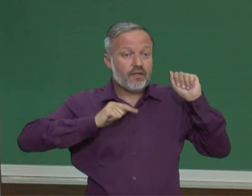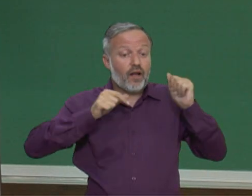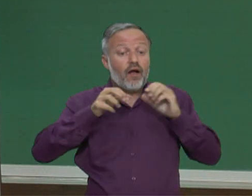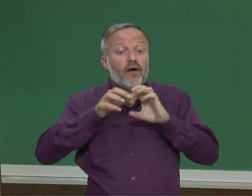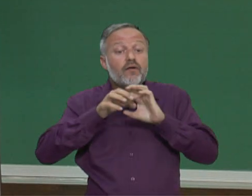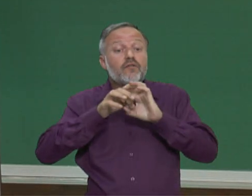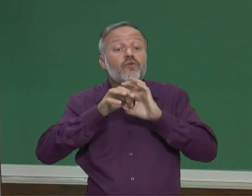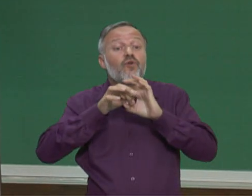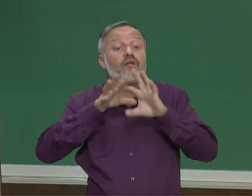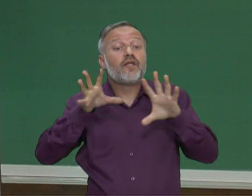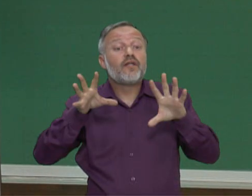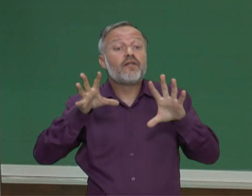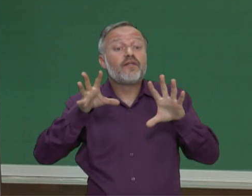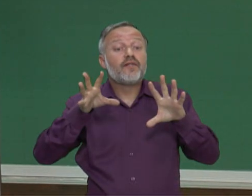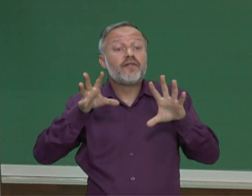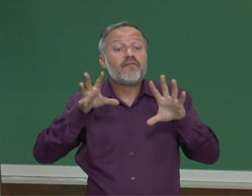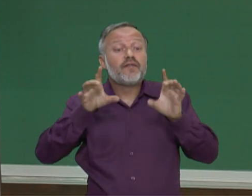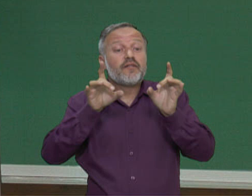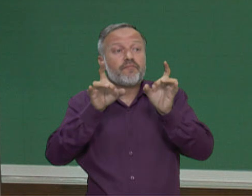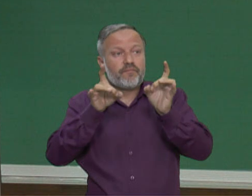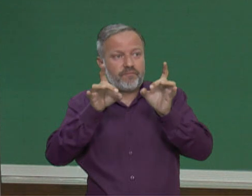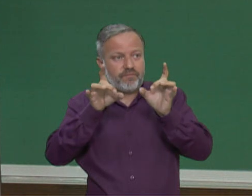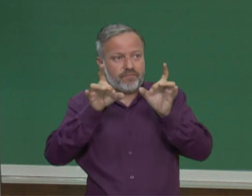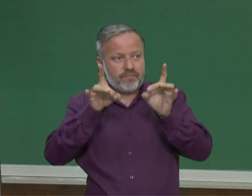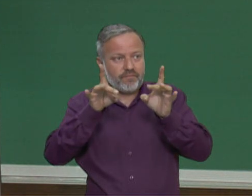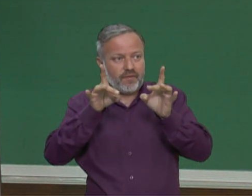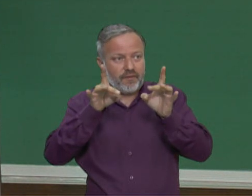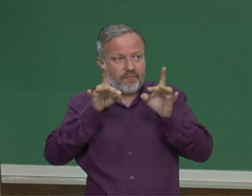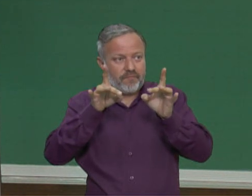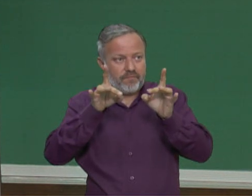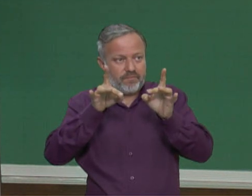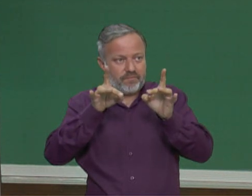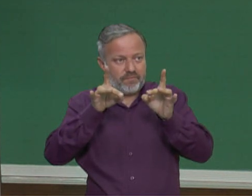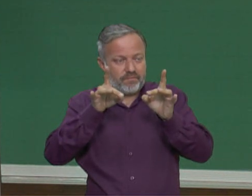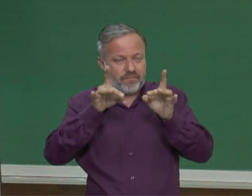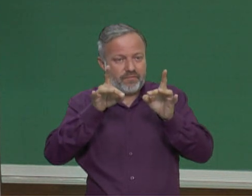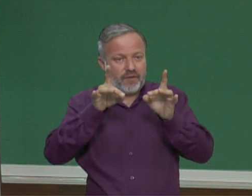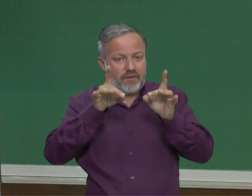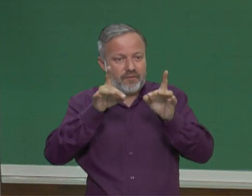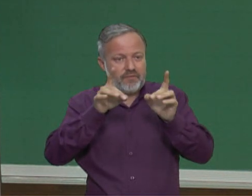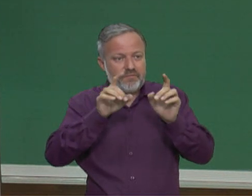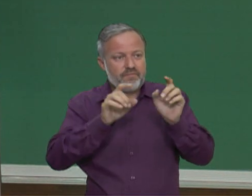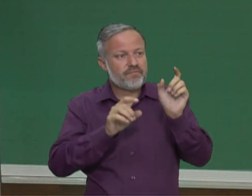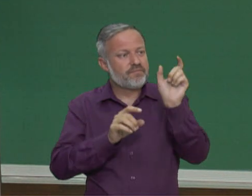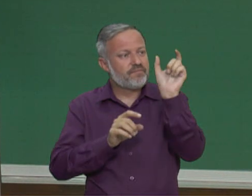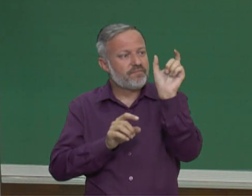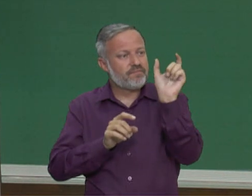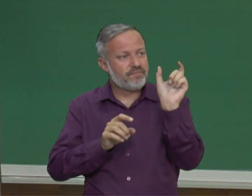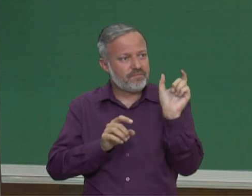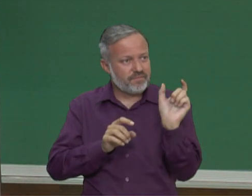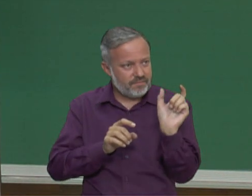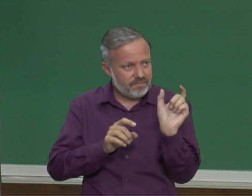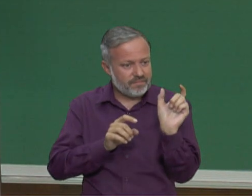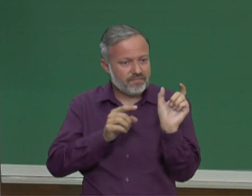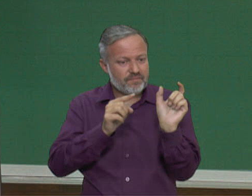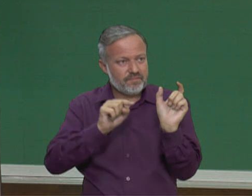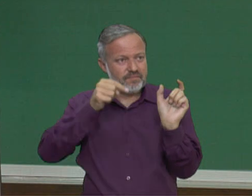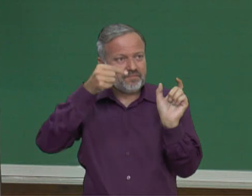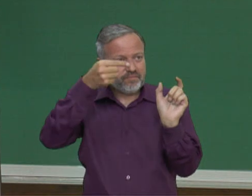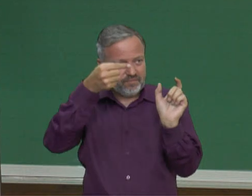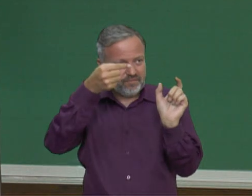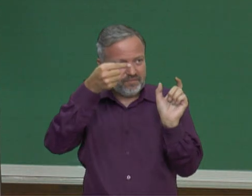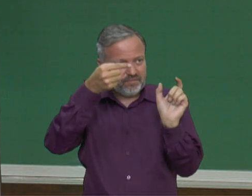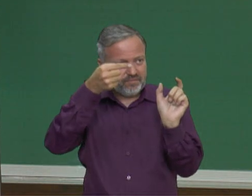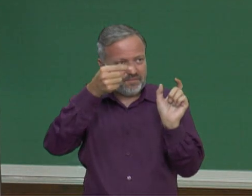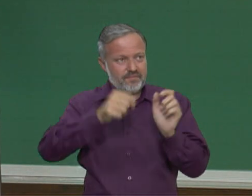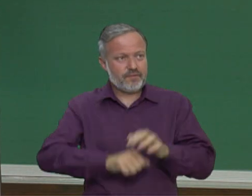de comércio, as tarifas, né? Então, a resposta correta é Estados Unidos, México e Canadá. Fácil